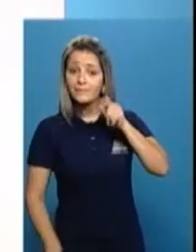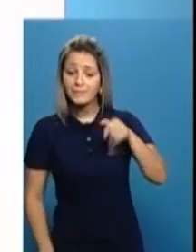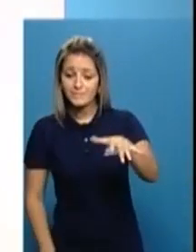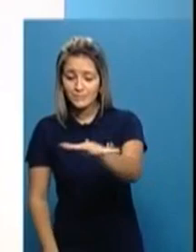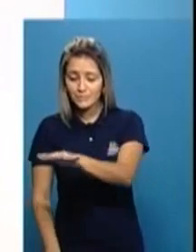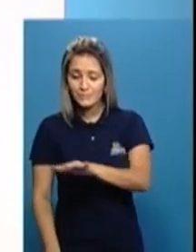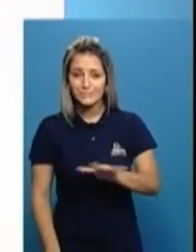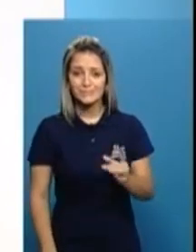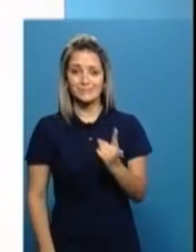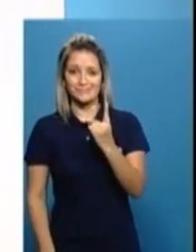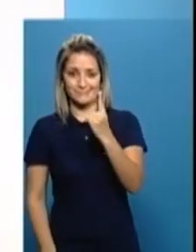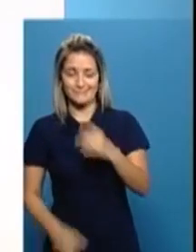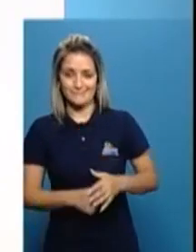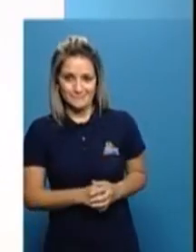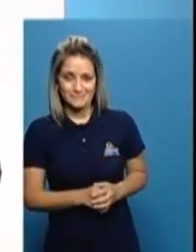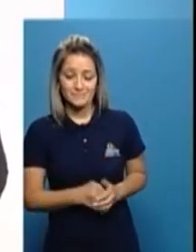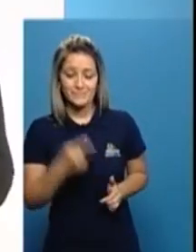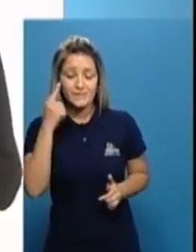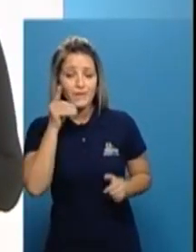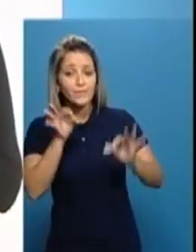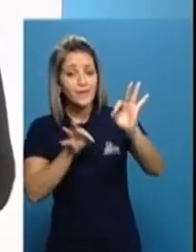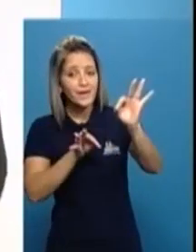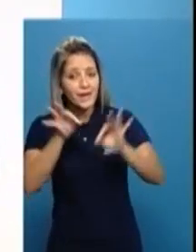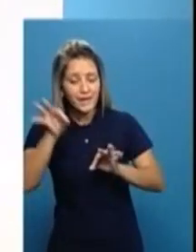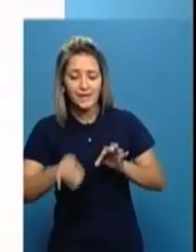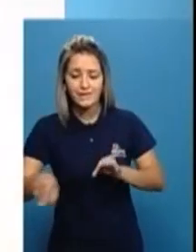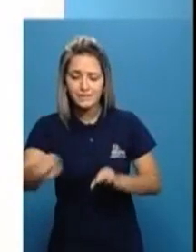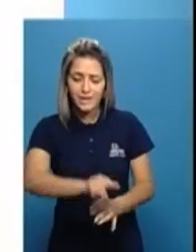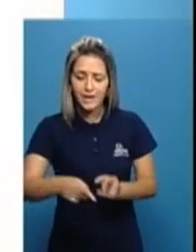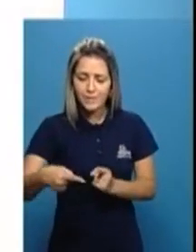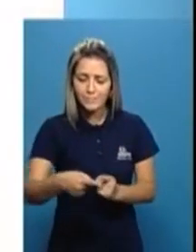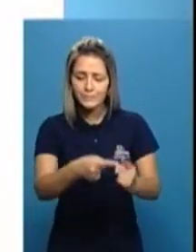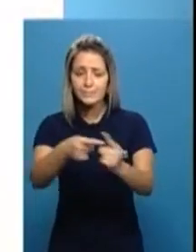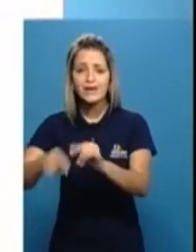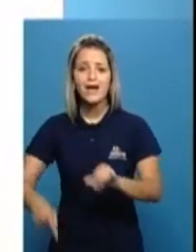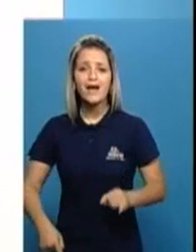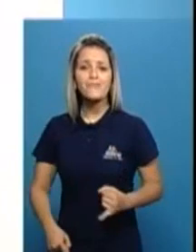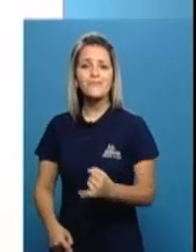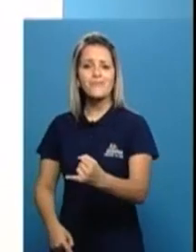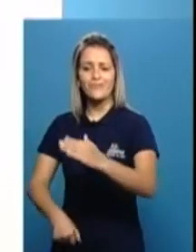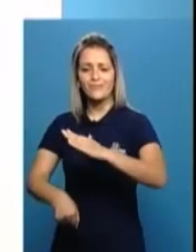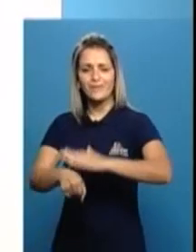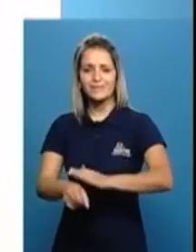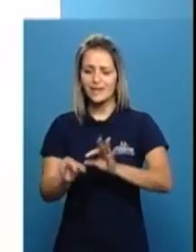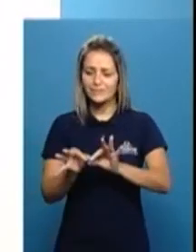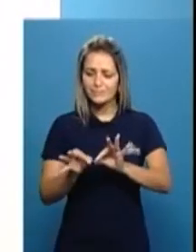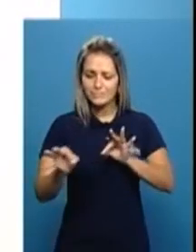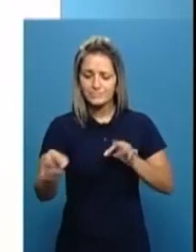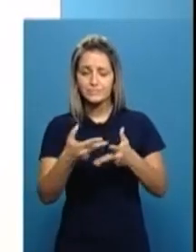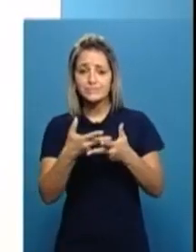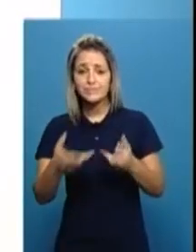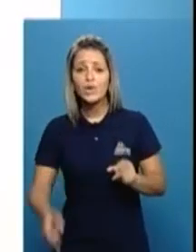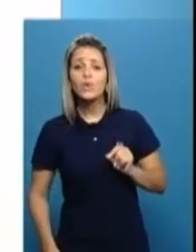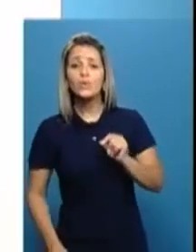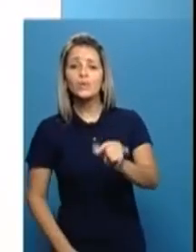espaço disponível. O layout procura uma combinação otimizada das instalações industriais a fim de